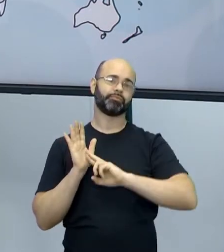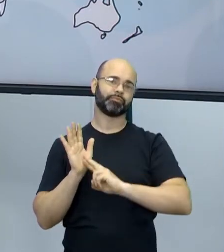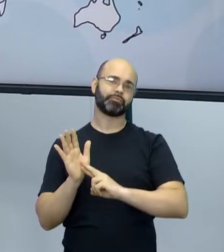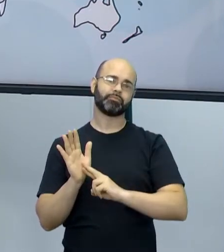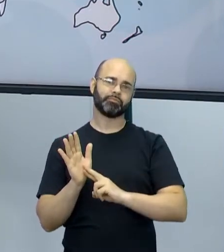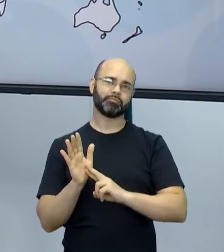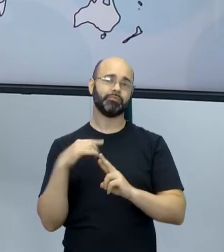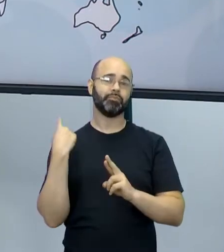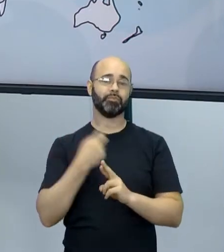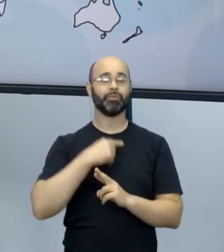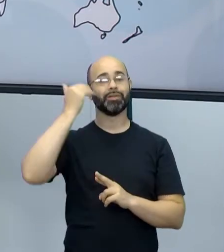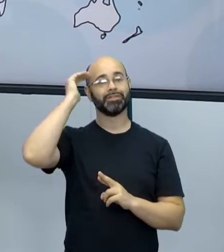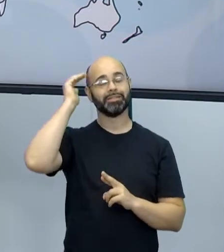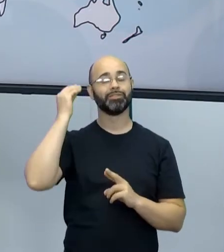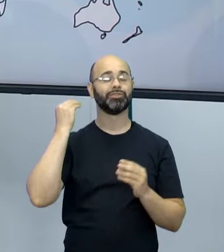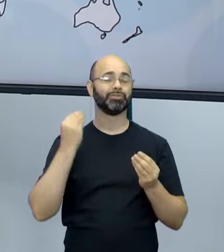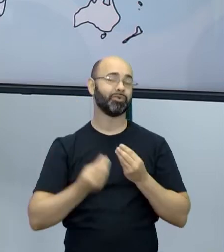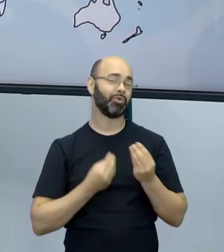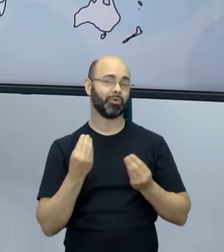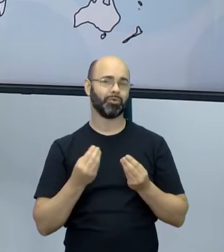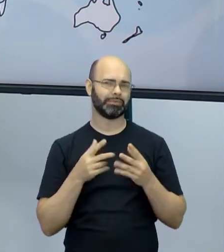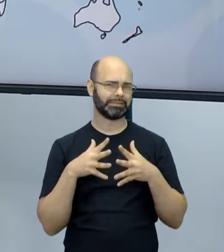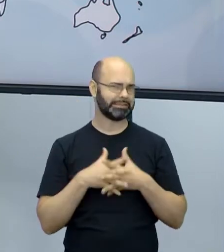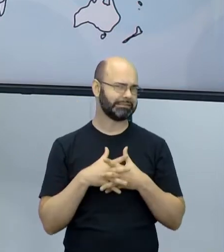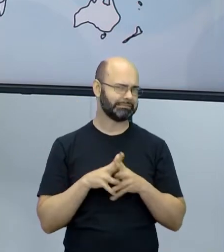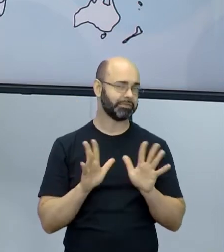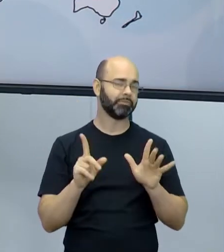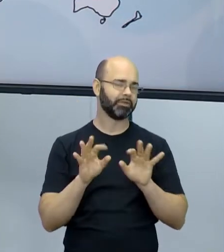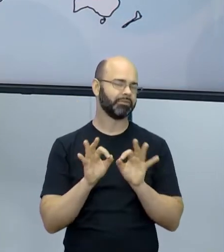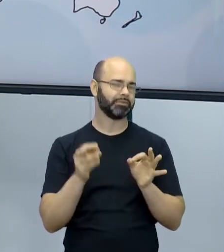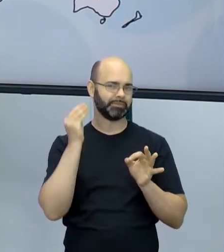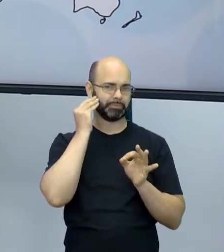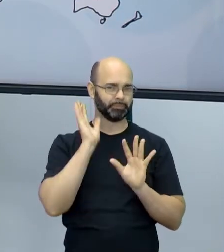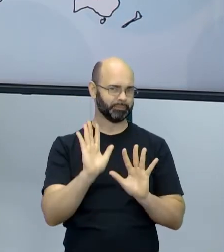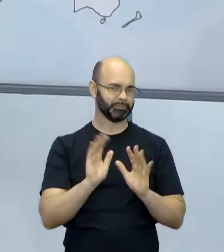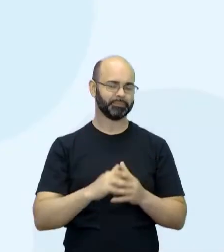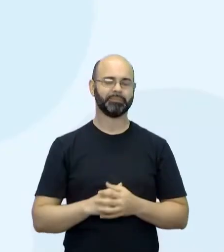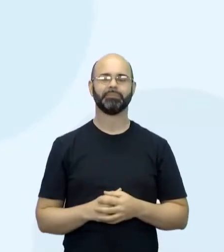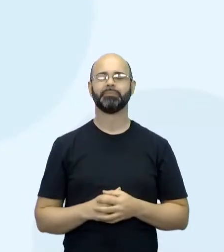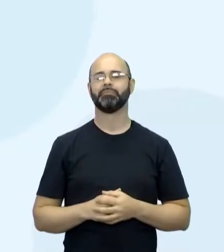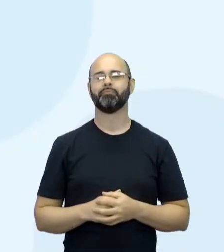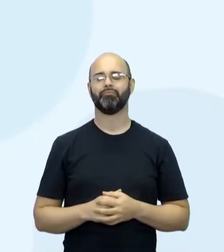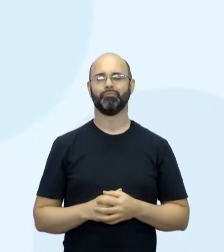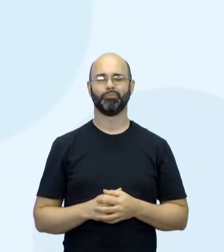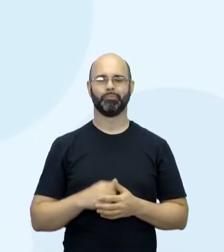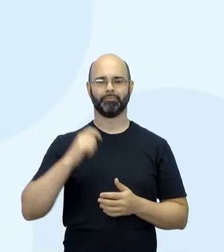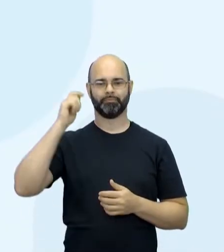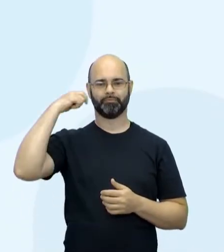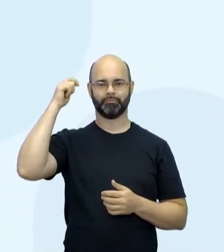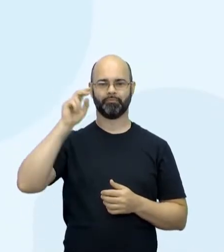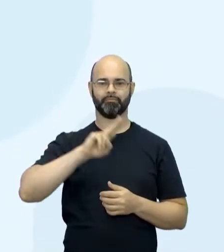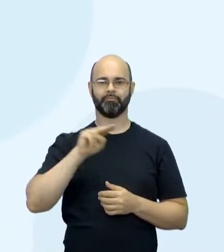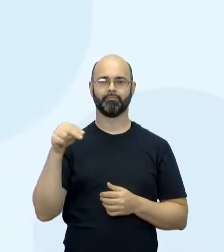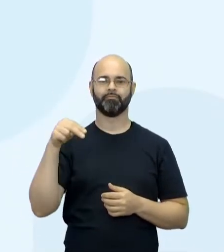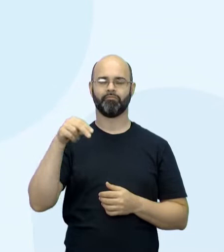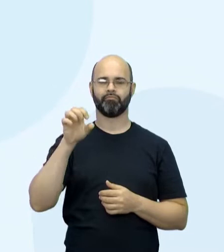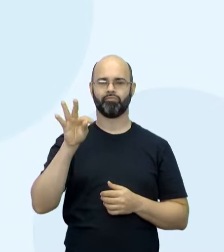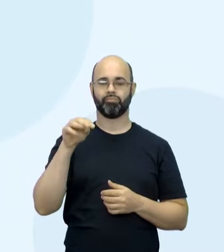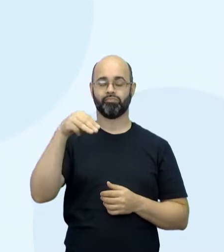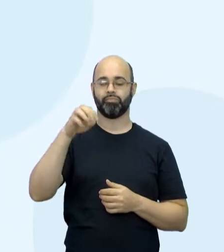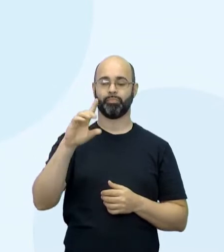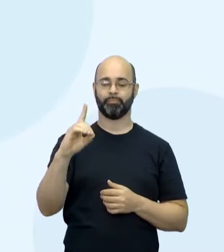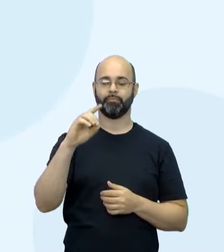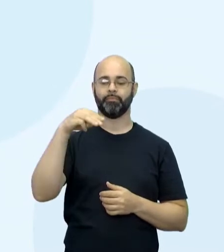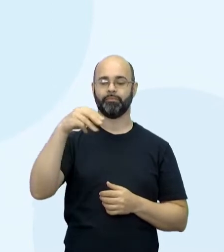forma como a gente entende a cultura. Tá complexo? Vai ficar bem simples. Vem comigo, olha só. Tem um filme chamado Mad Max. O filme Mad